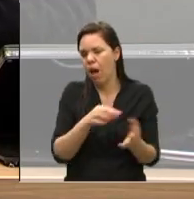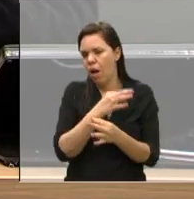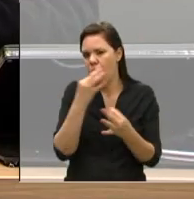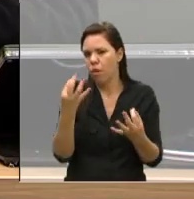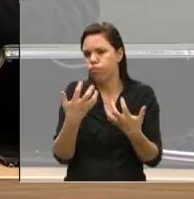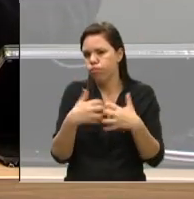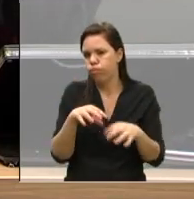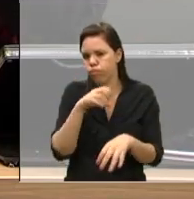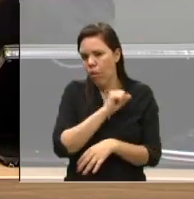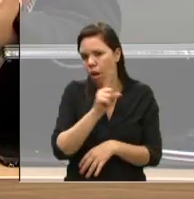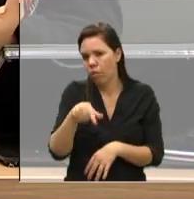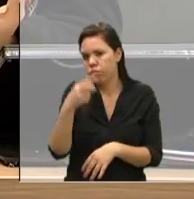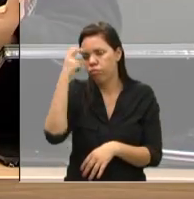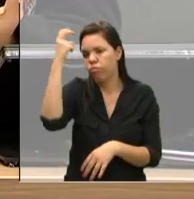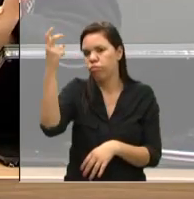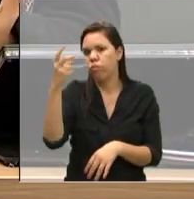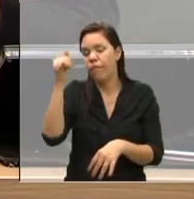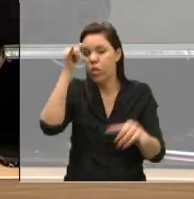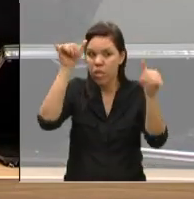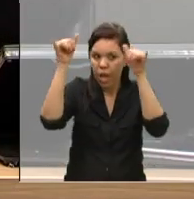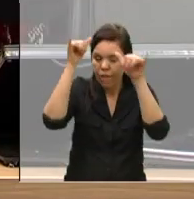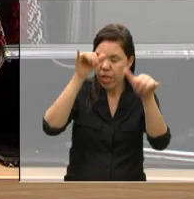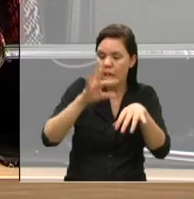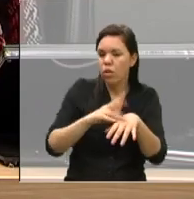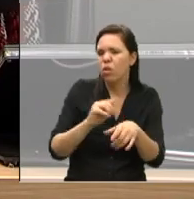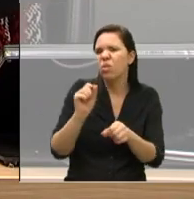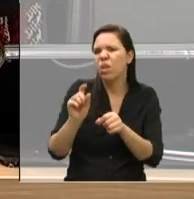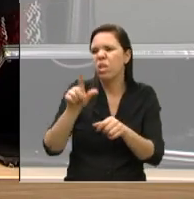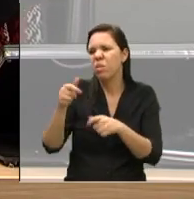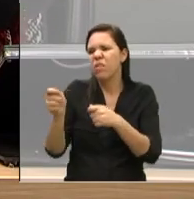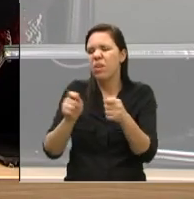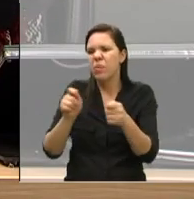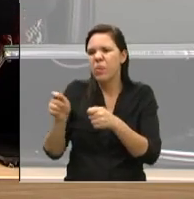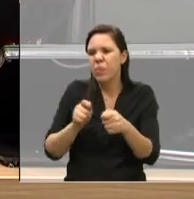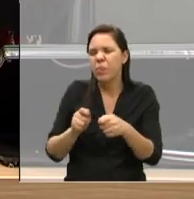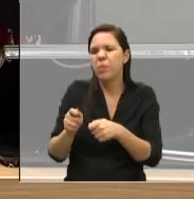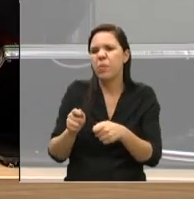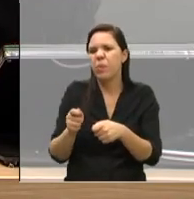e inteligente você prevenir do que você ficar lidando quando a